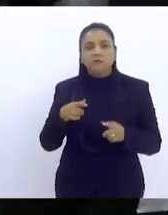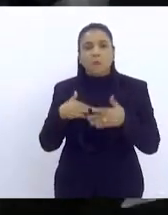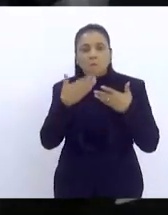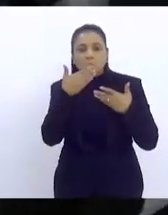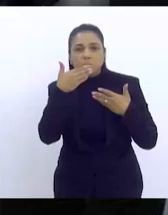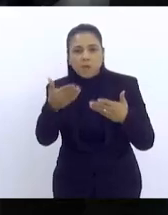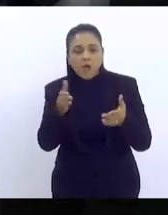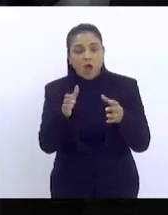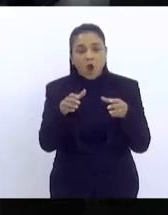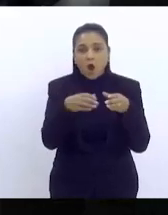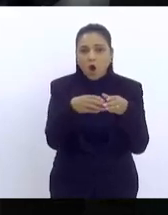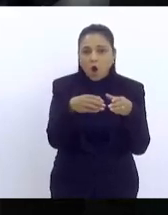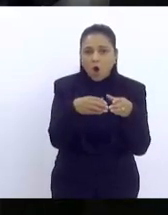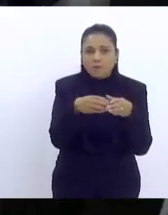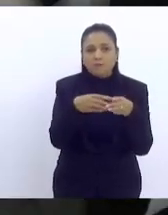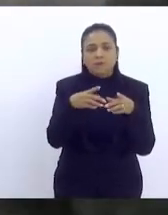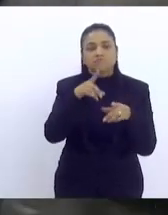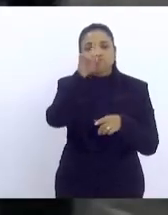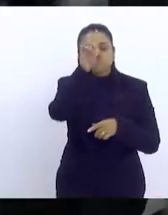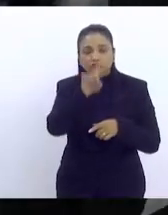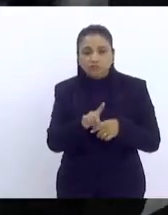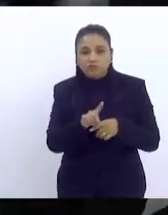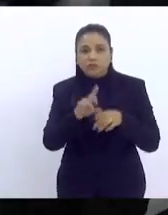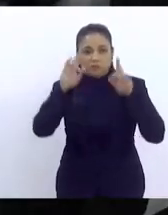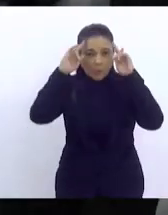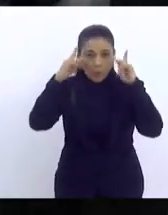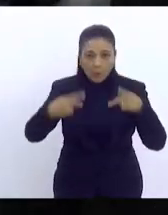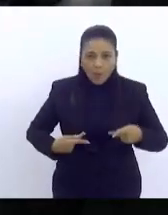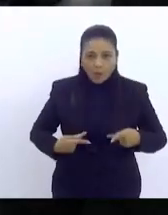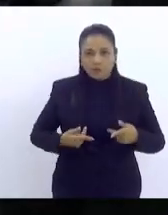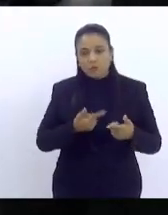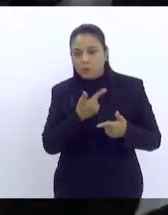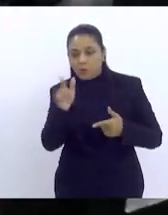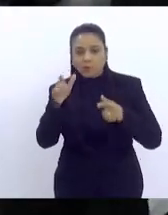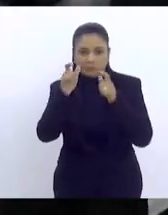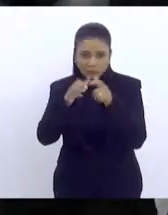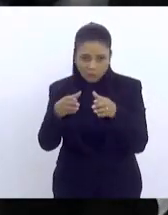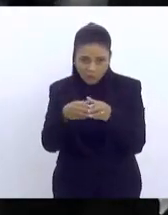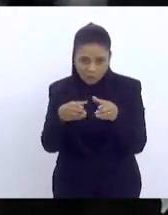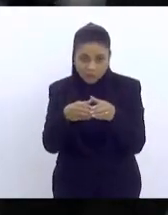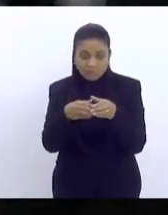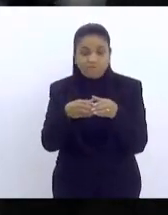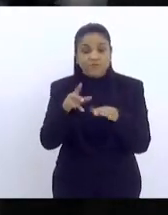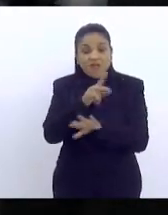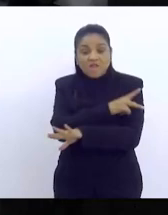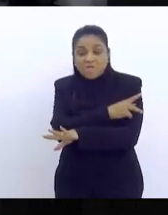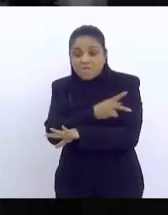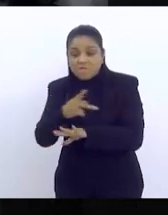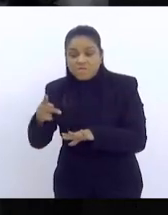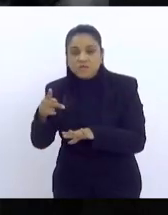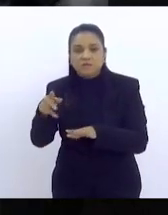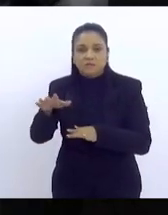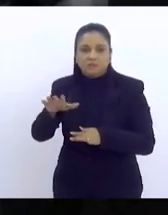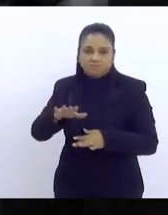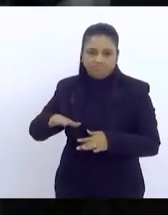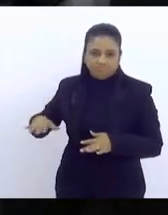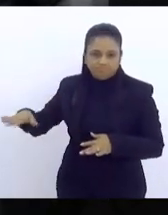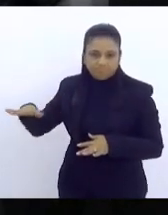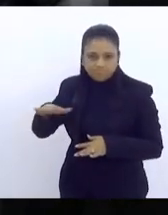dessa casa sobretudo a comissão de direitos humanos que faça uma visita a essa crescença